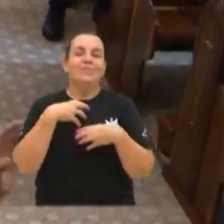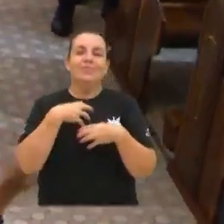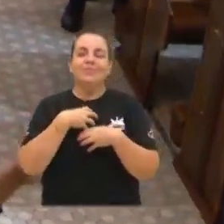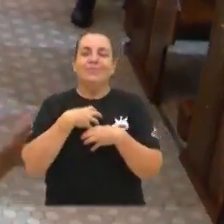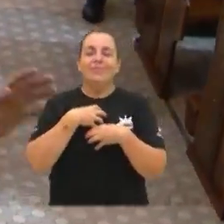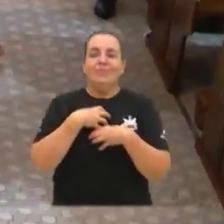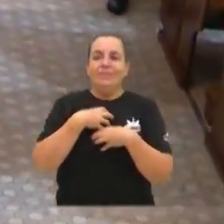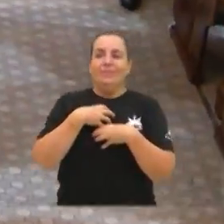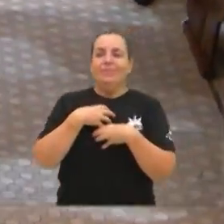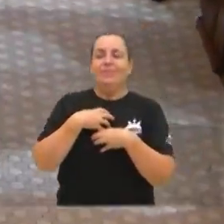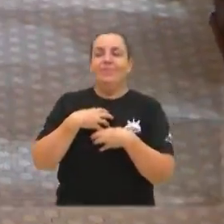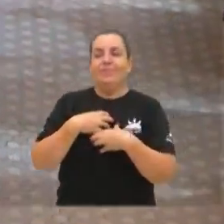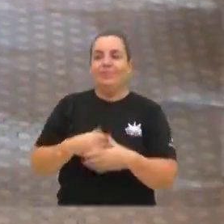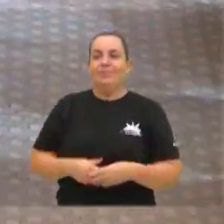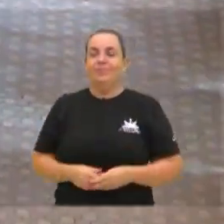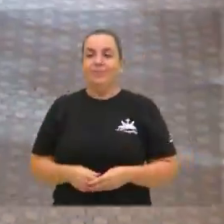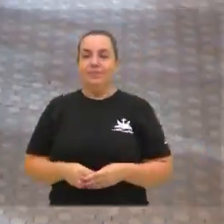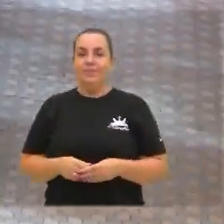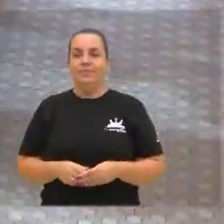povo sentirá.